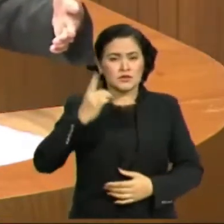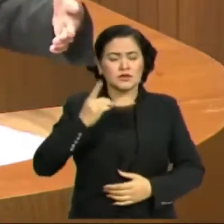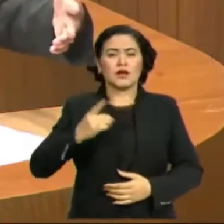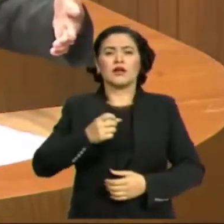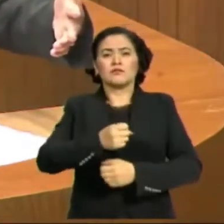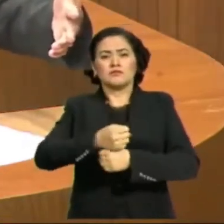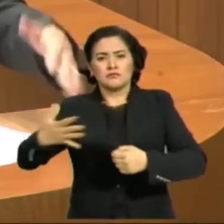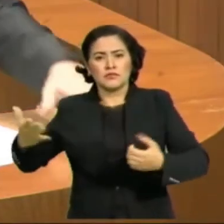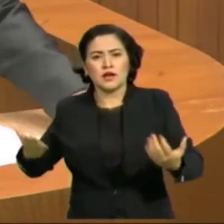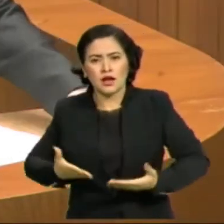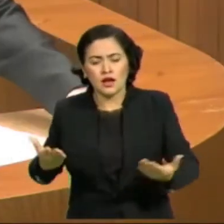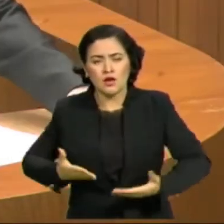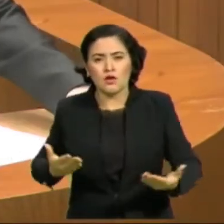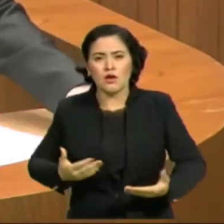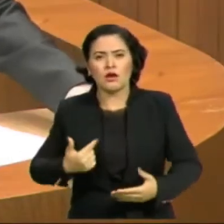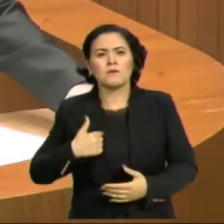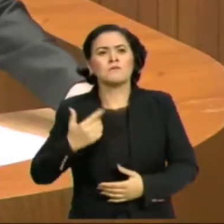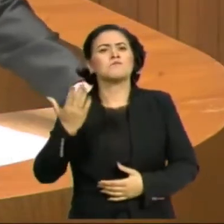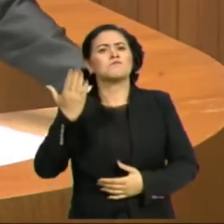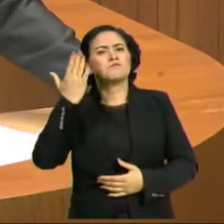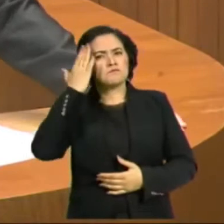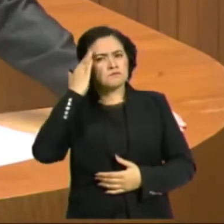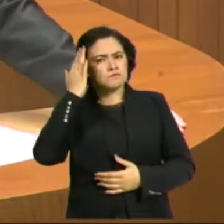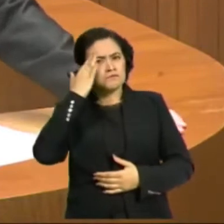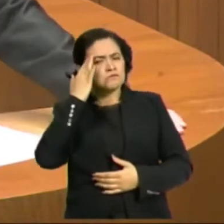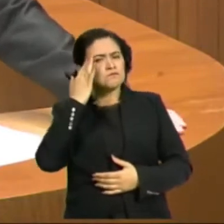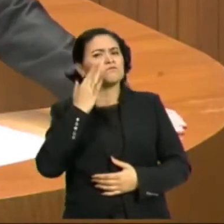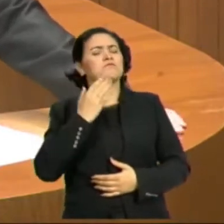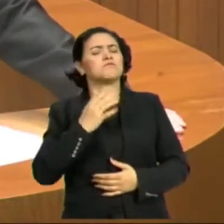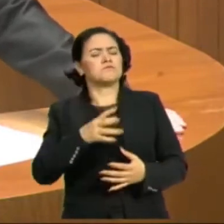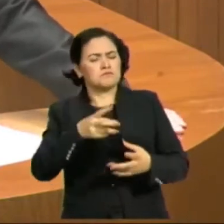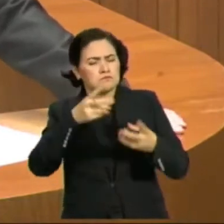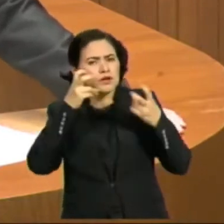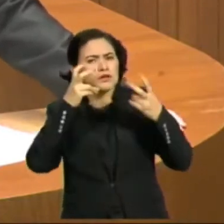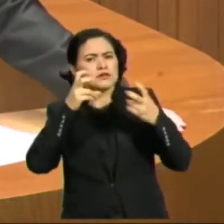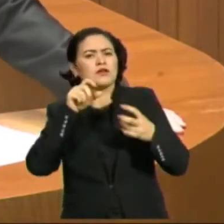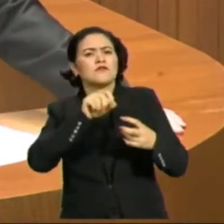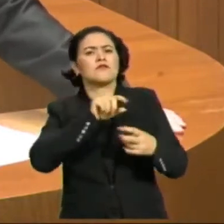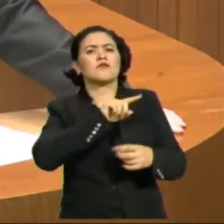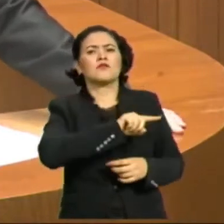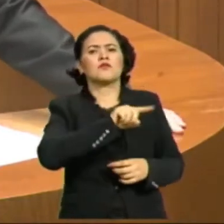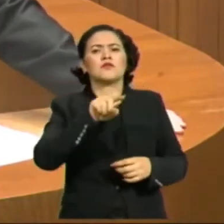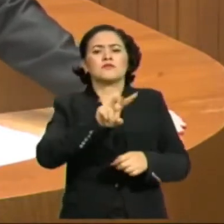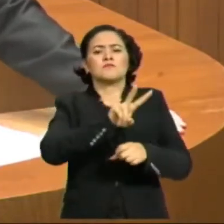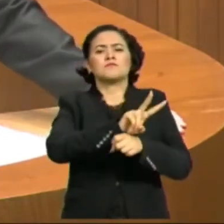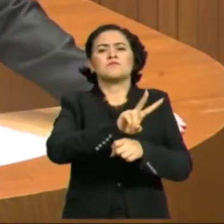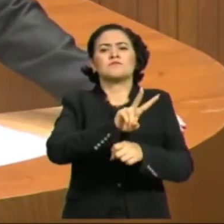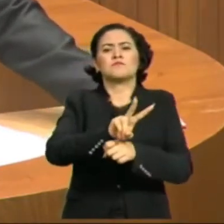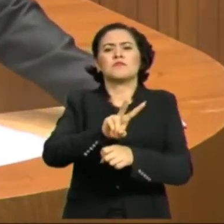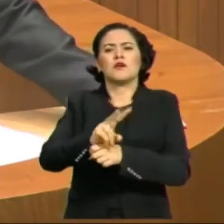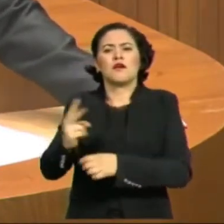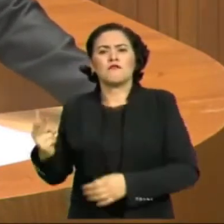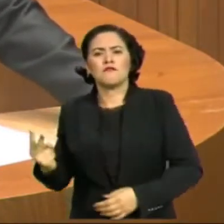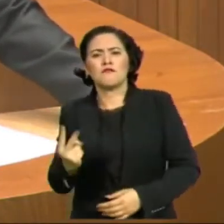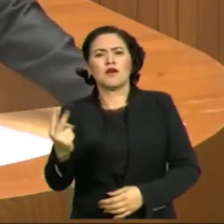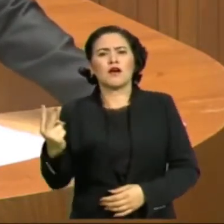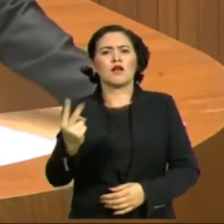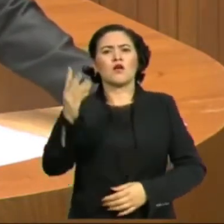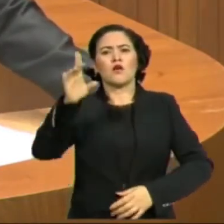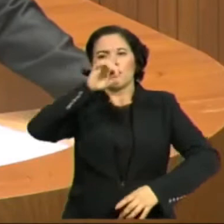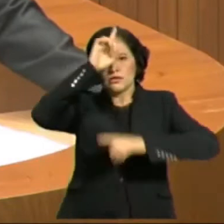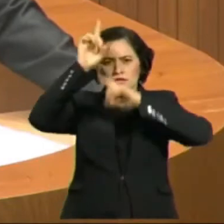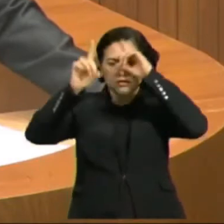reconheço que são defensores dos valores e princípios cristãos, até porque nós